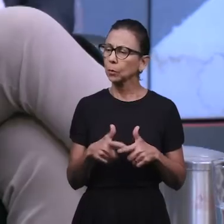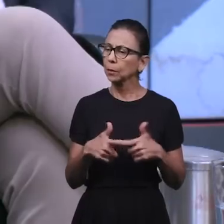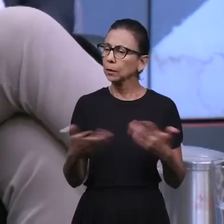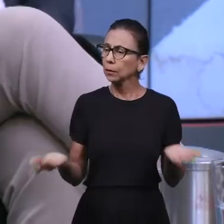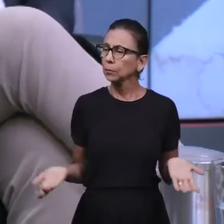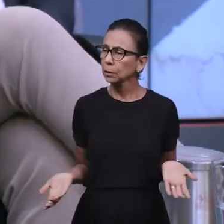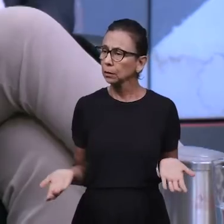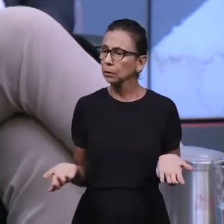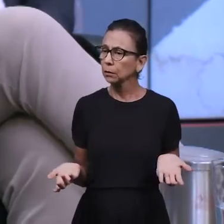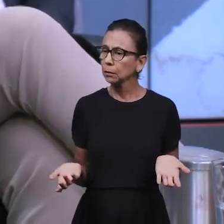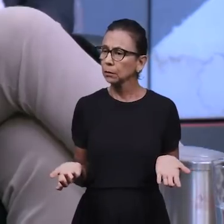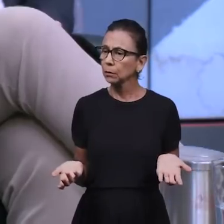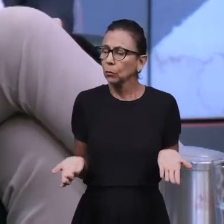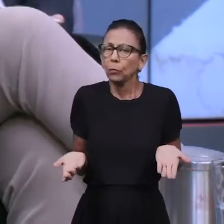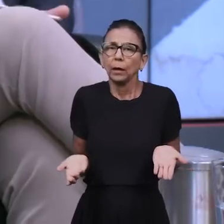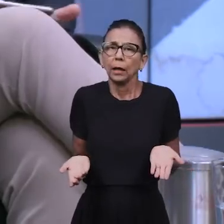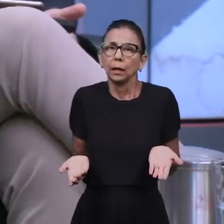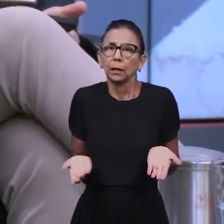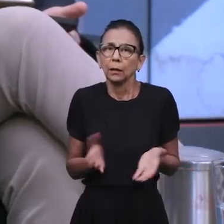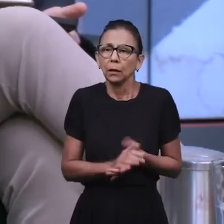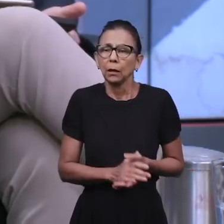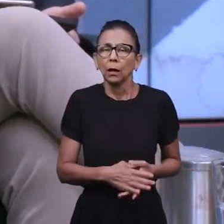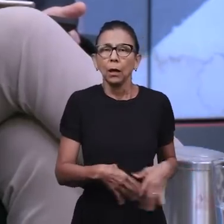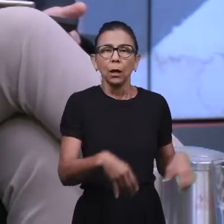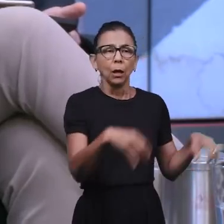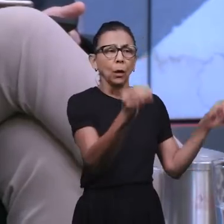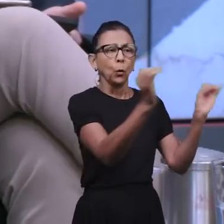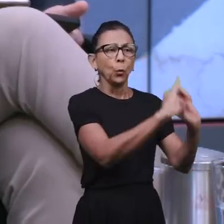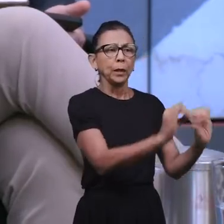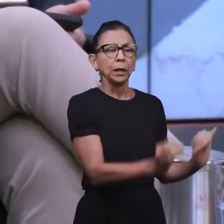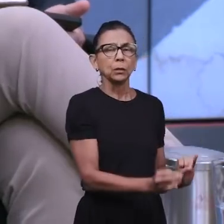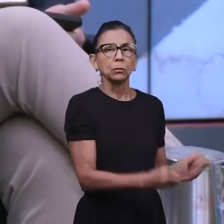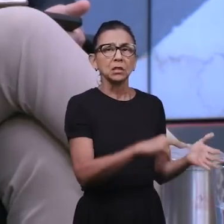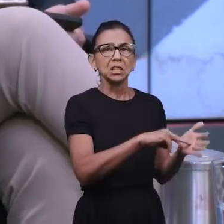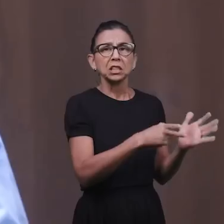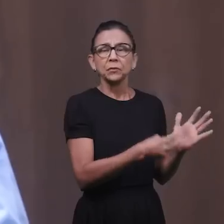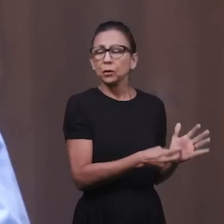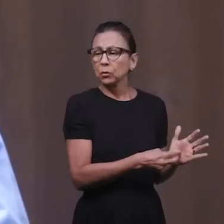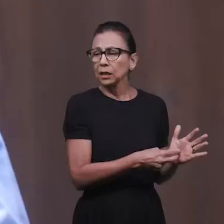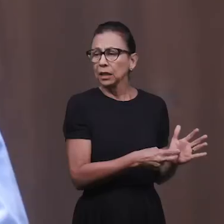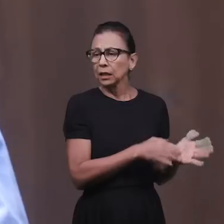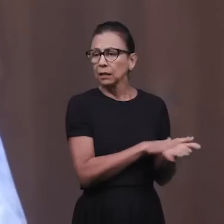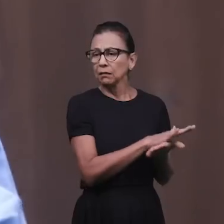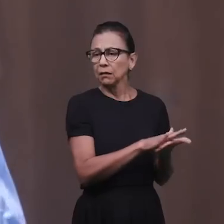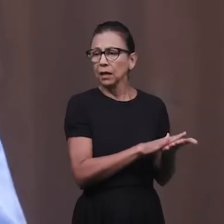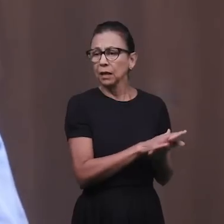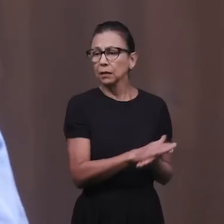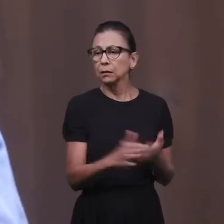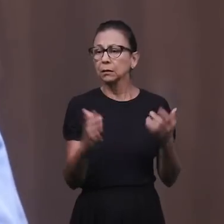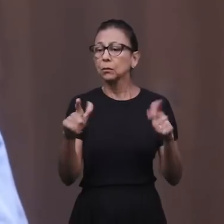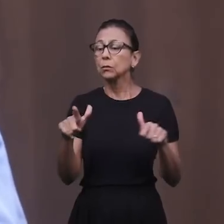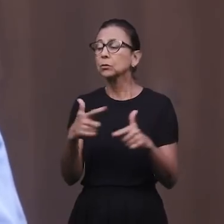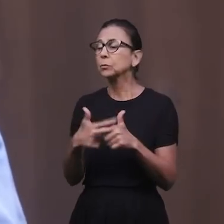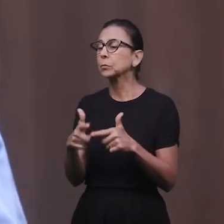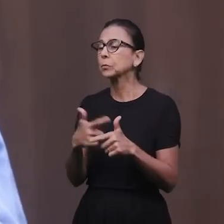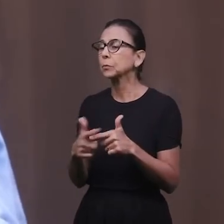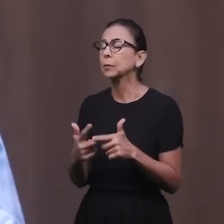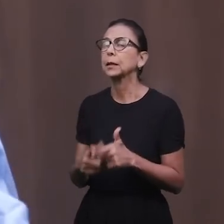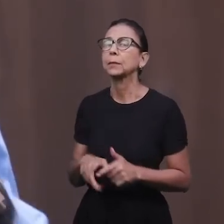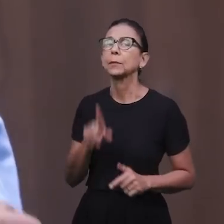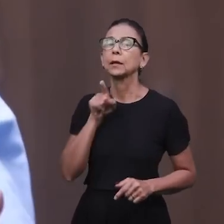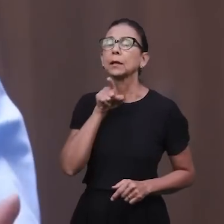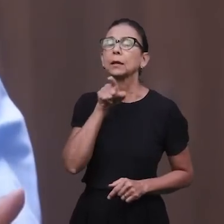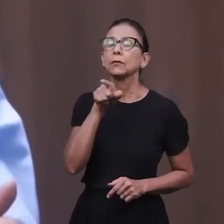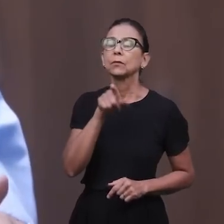O problema está em você afetar a consciência do seu irmão. Quando isso acontecia,